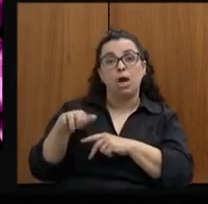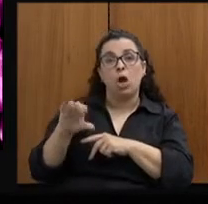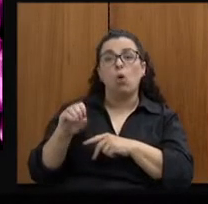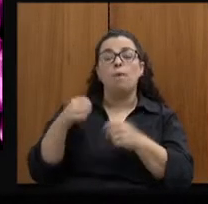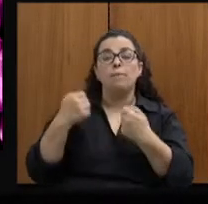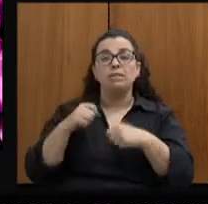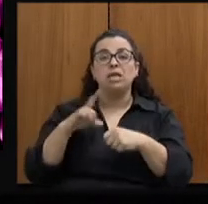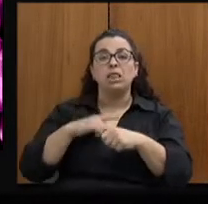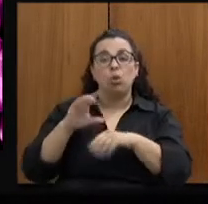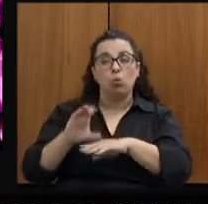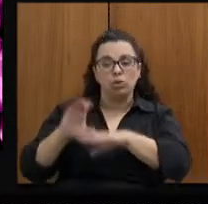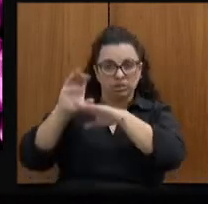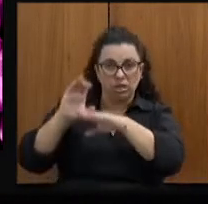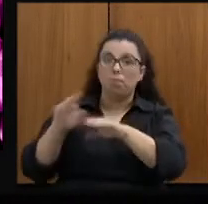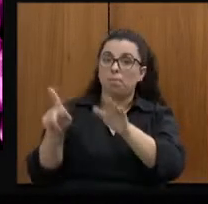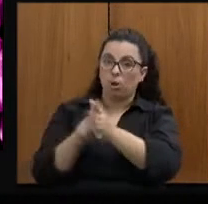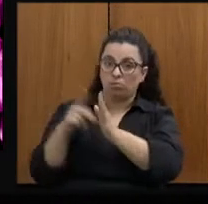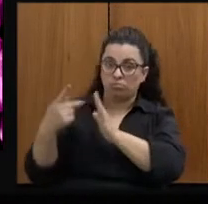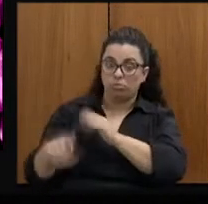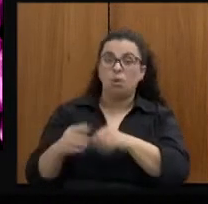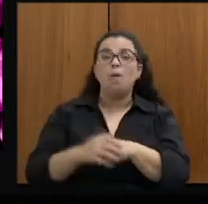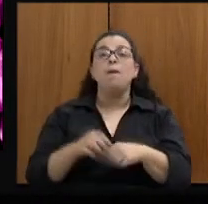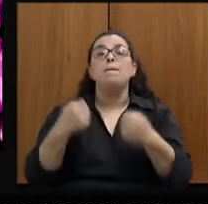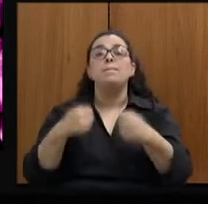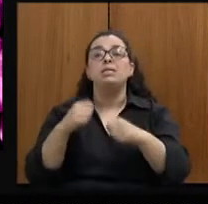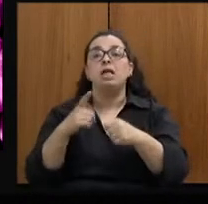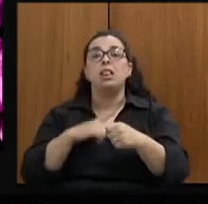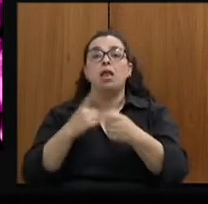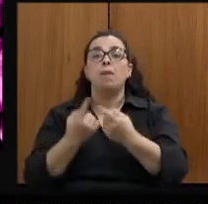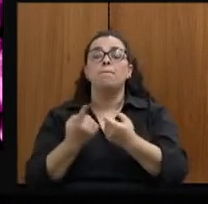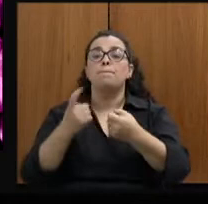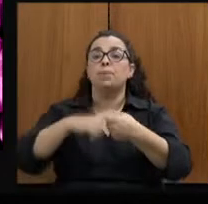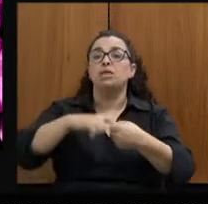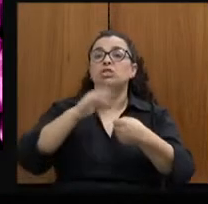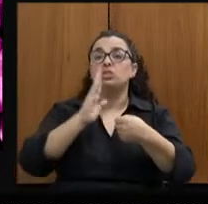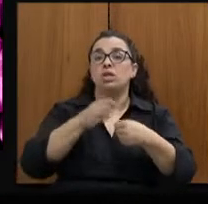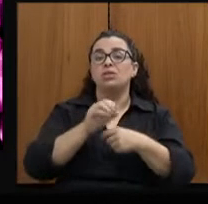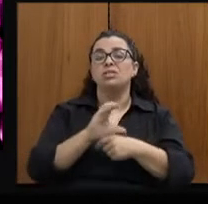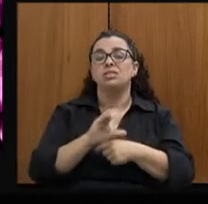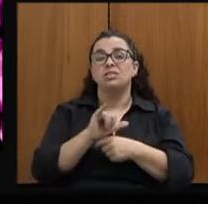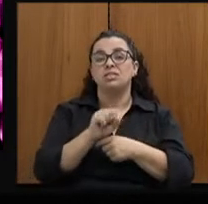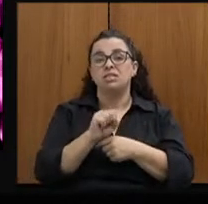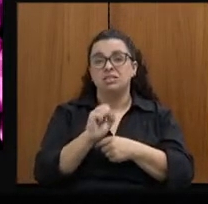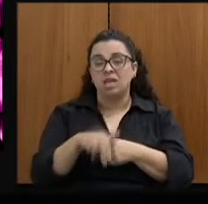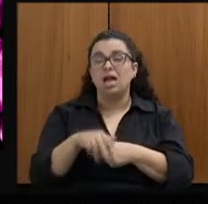Nacional de Segurança Alimentar, e precisa ter fundo.